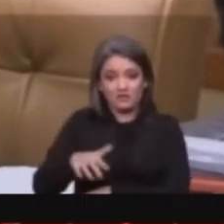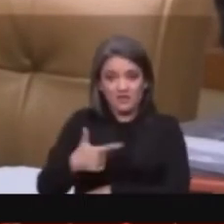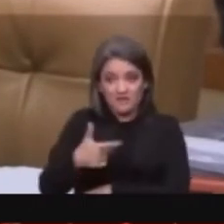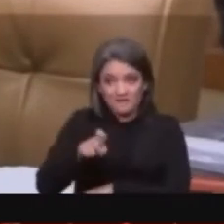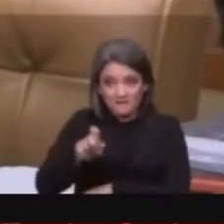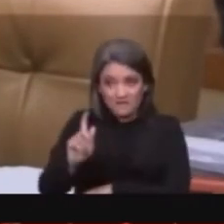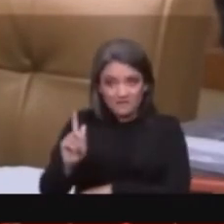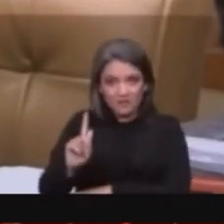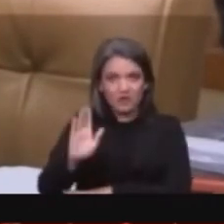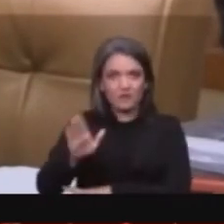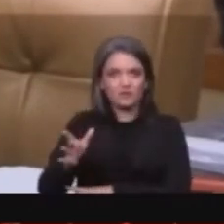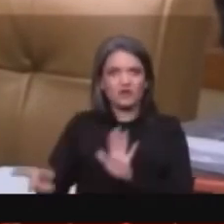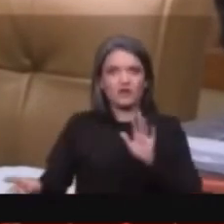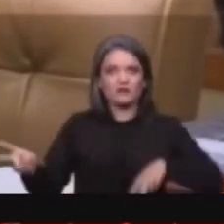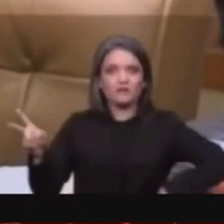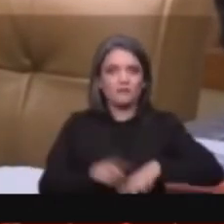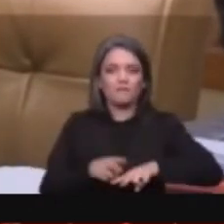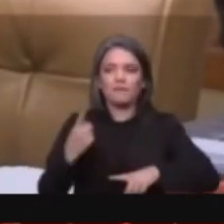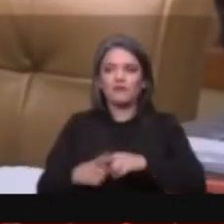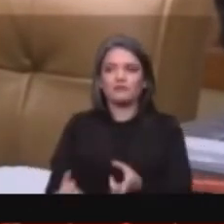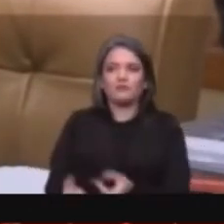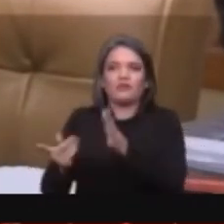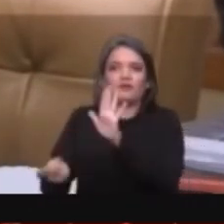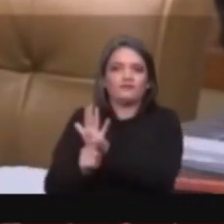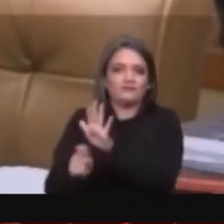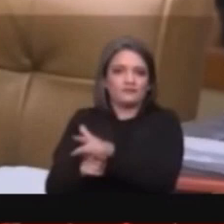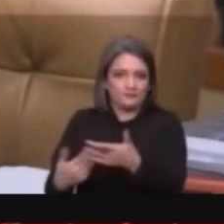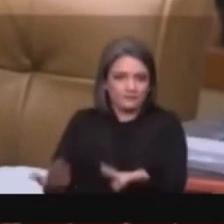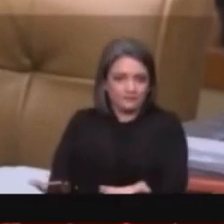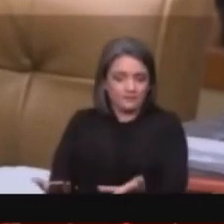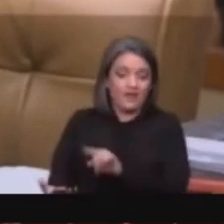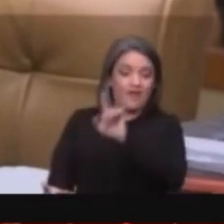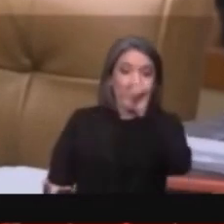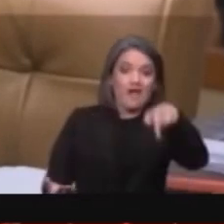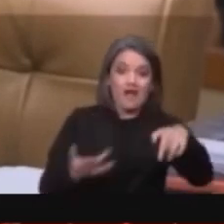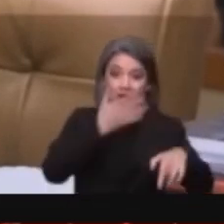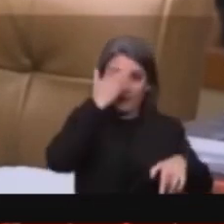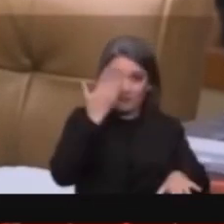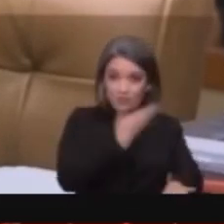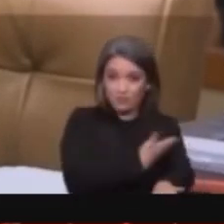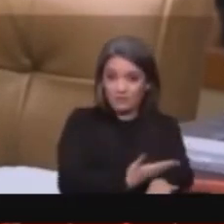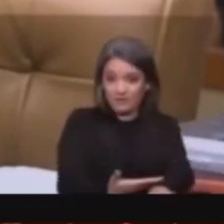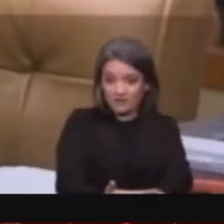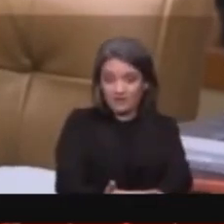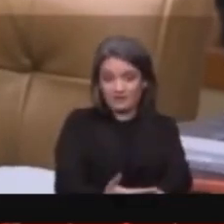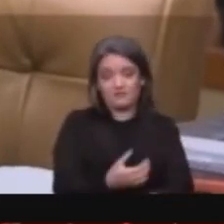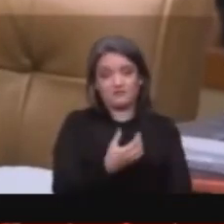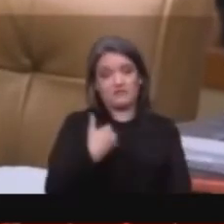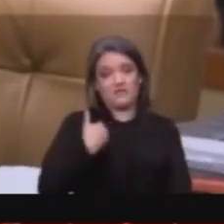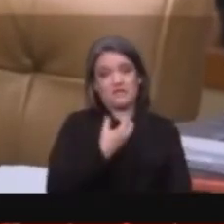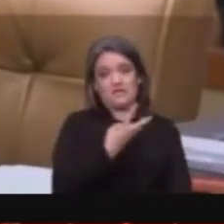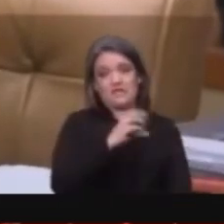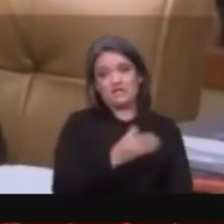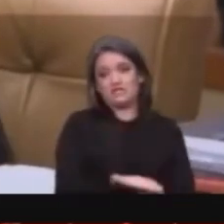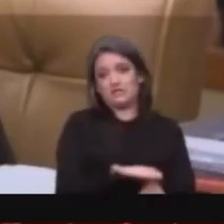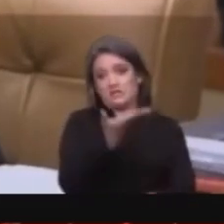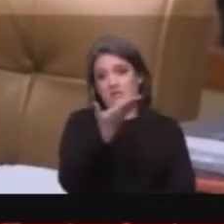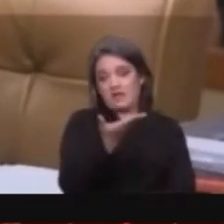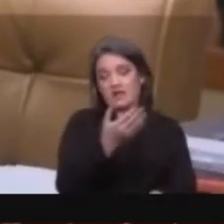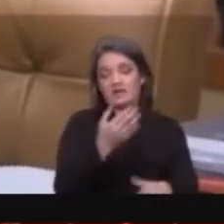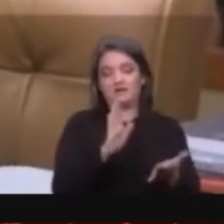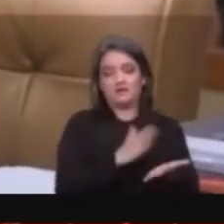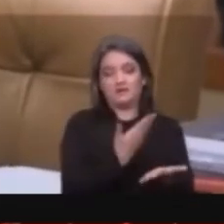seria tráfico. Em relação ao branco com mais de 30 anos, com curso superior, só 60 seria